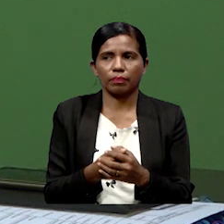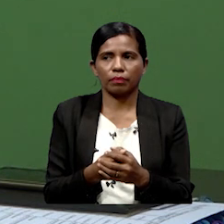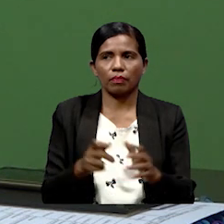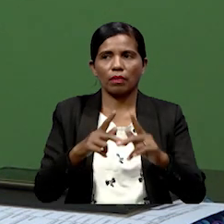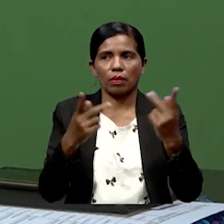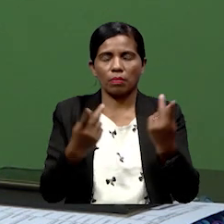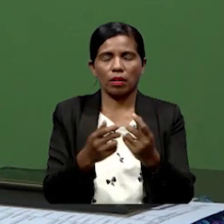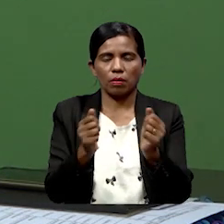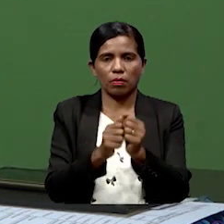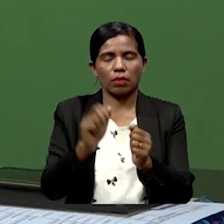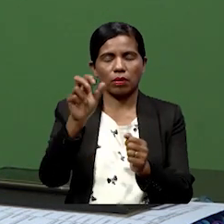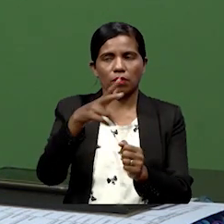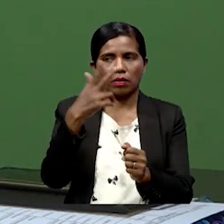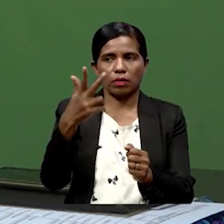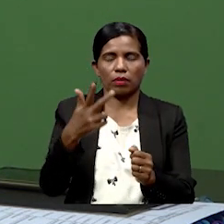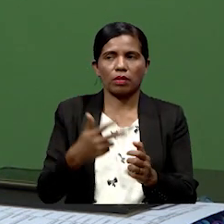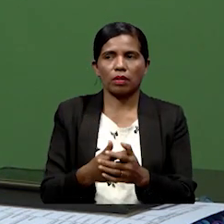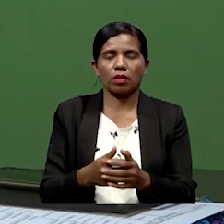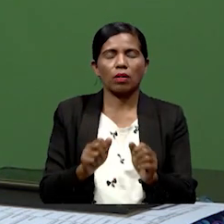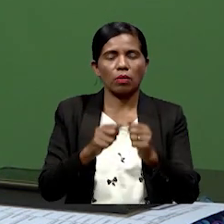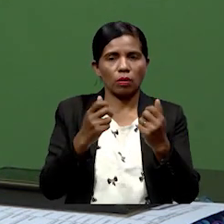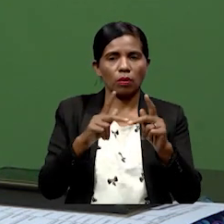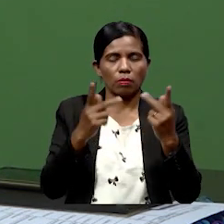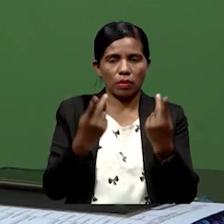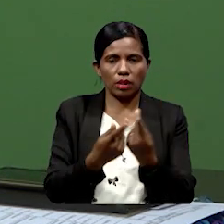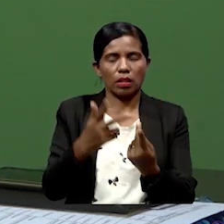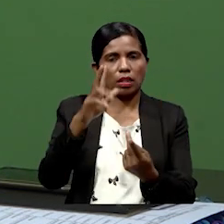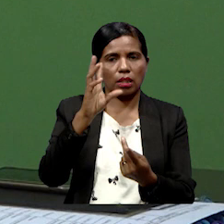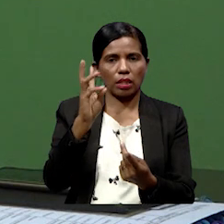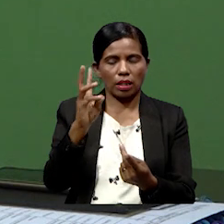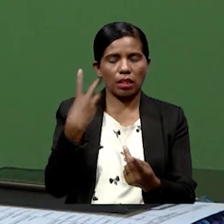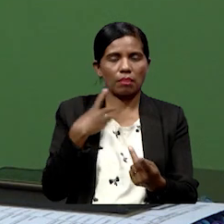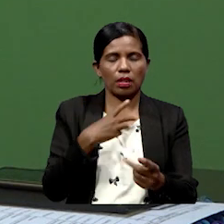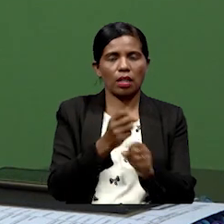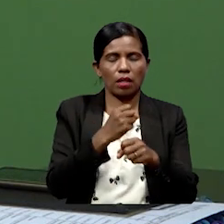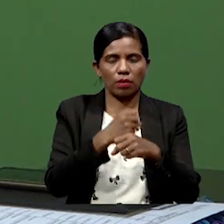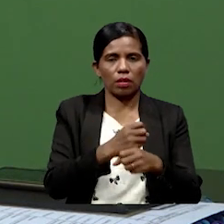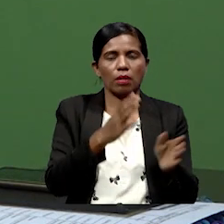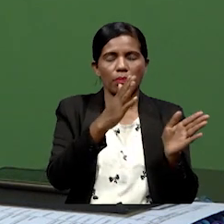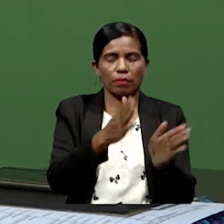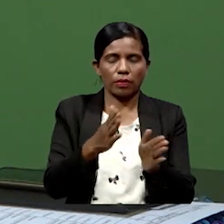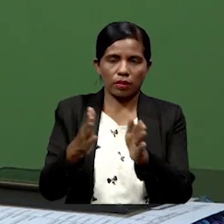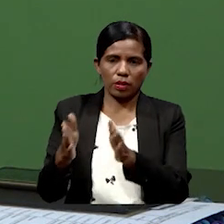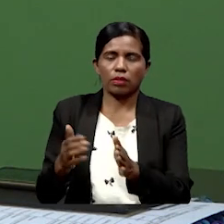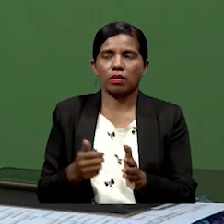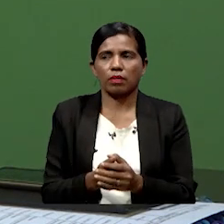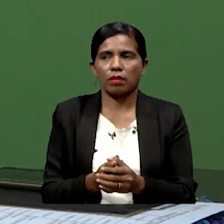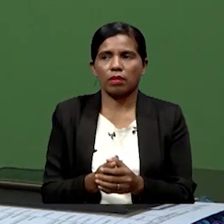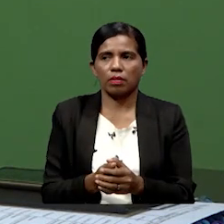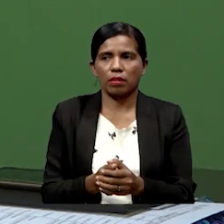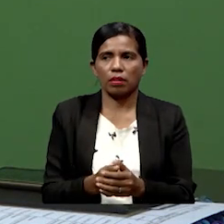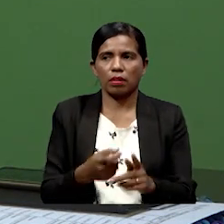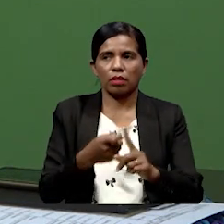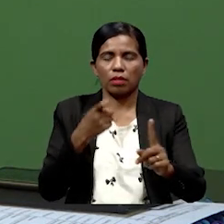companhia Sanur Sintolo. Então, a companhia nem a Mihala no processo. Processa né através de si